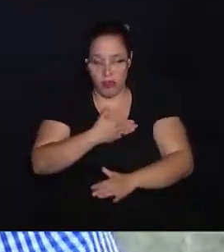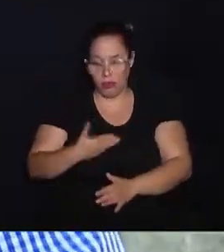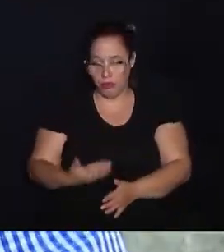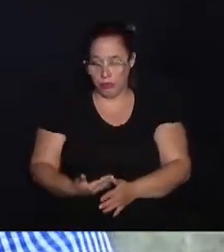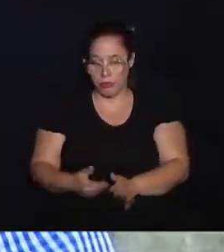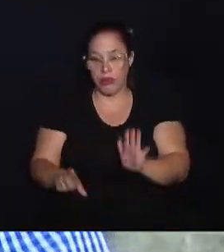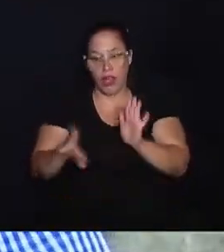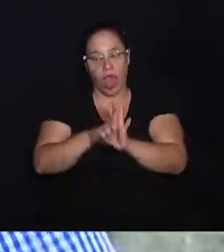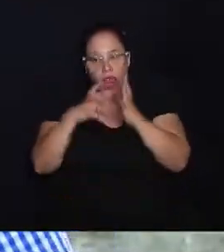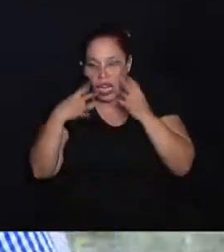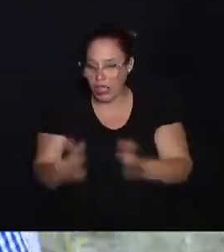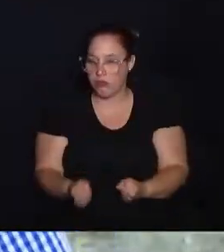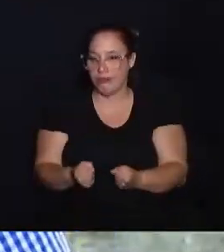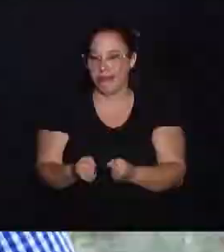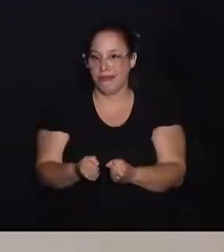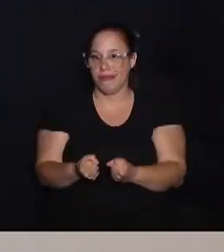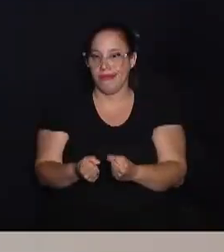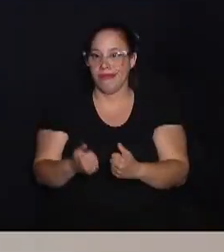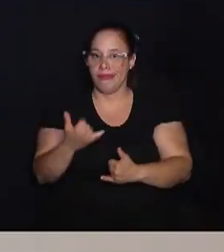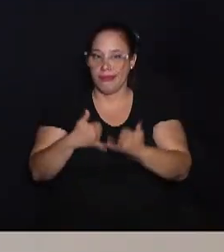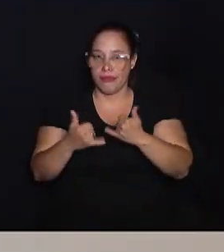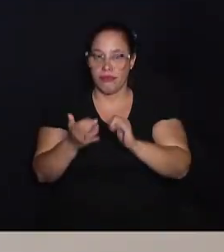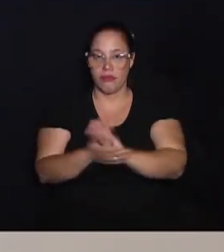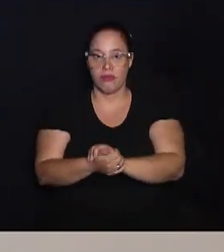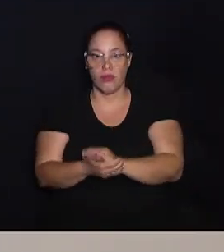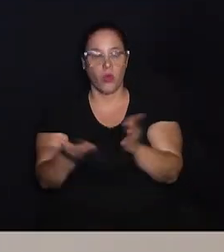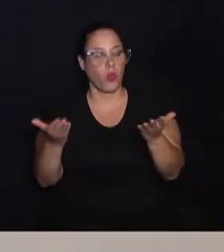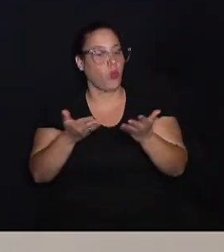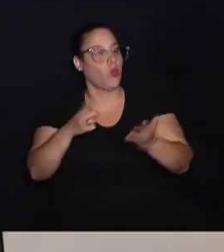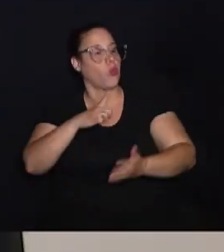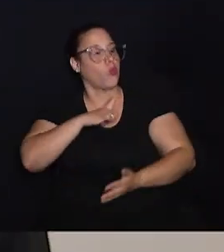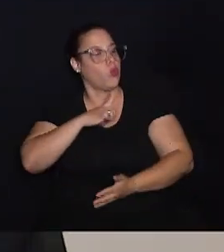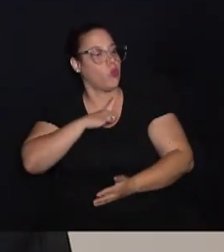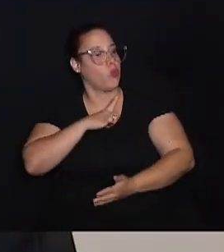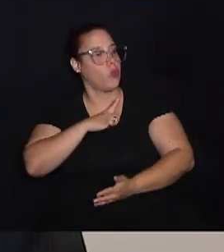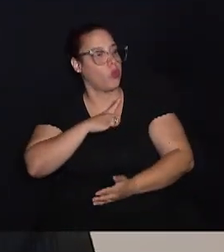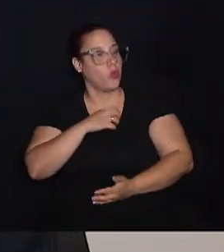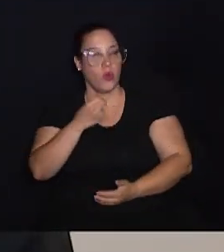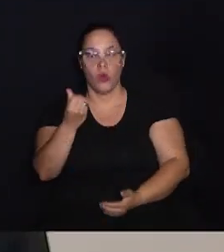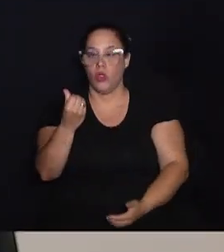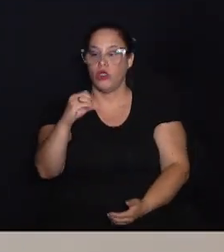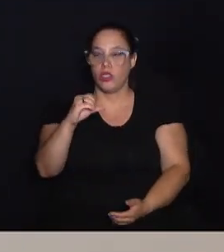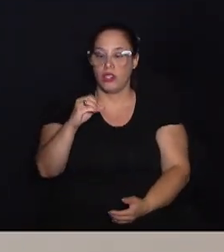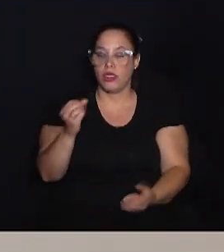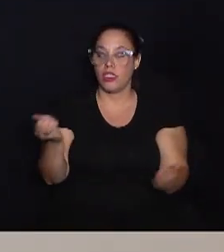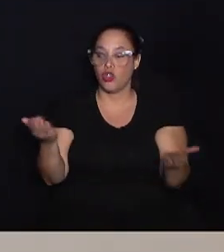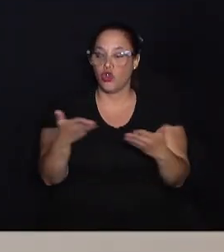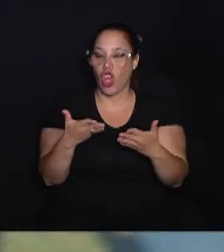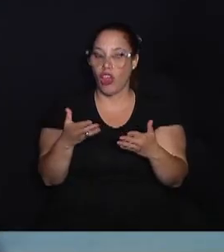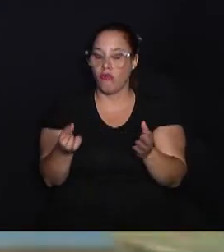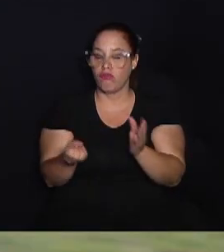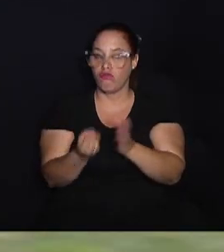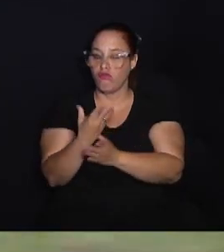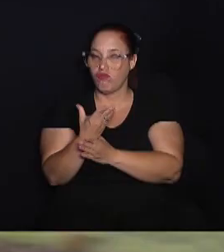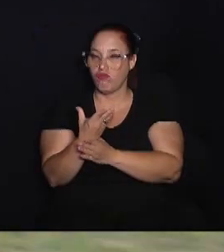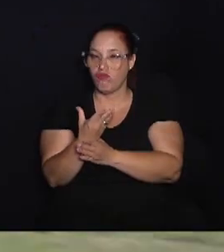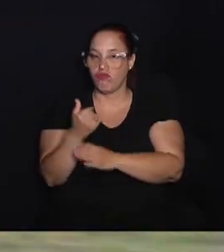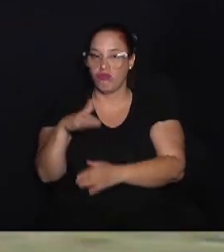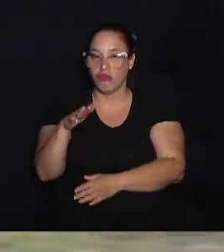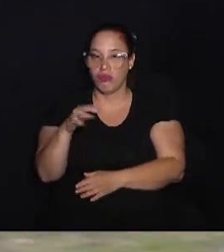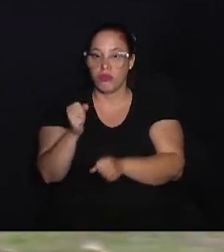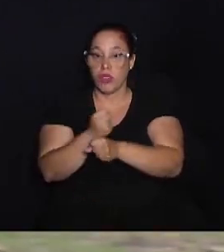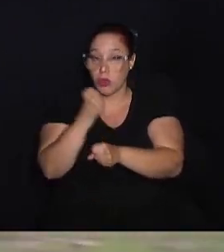em locais públicos né e a lei garante Então essa atividade hoje nós temos eh praticamente 16 já